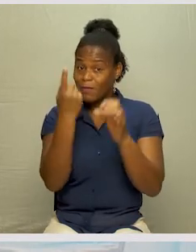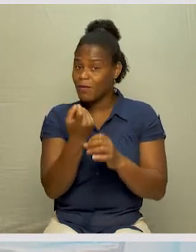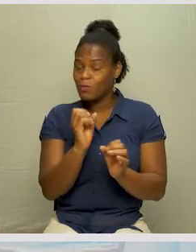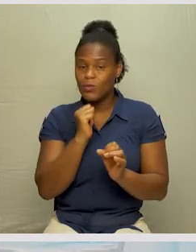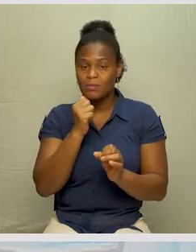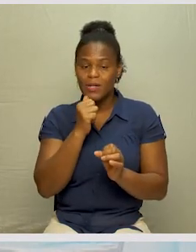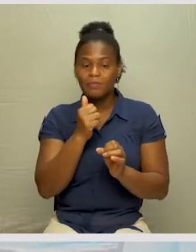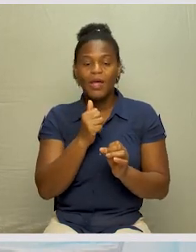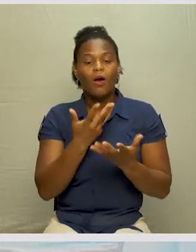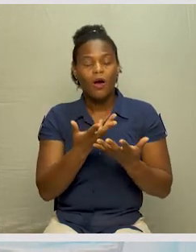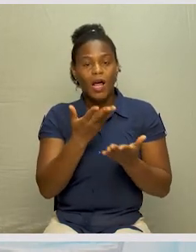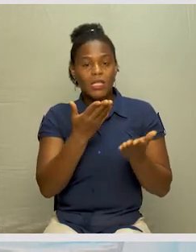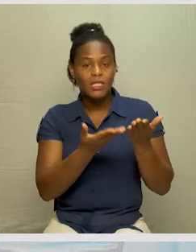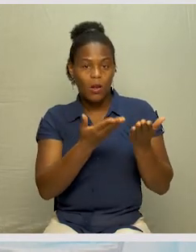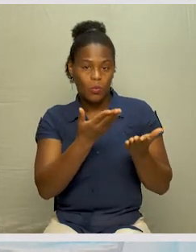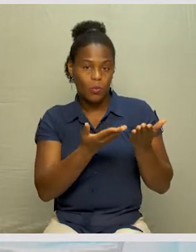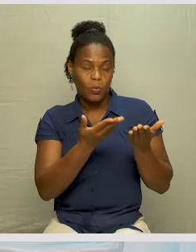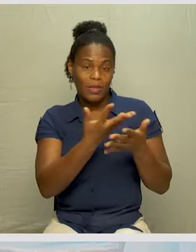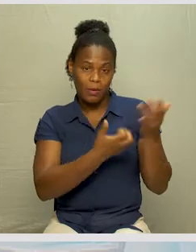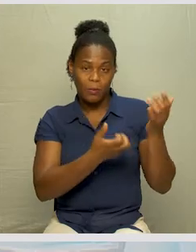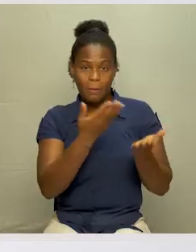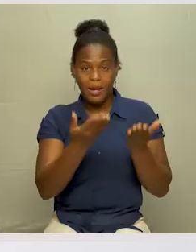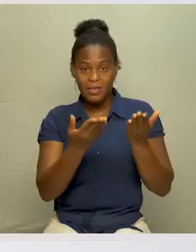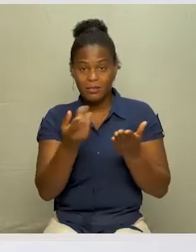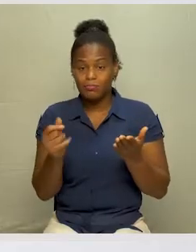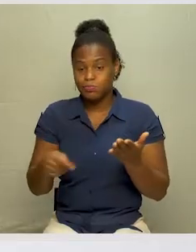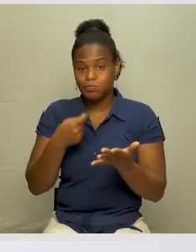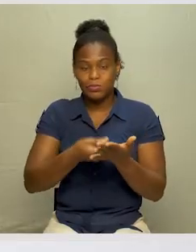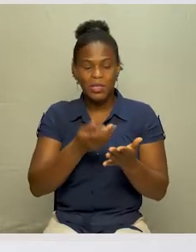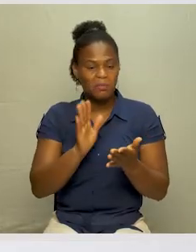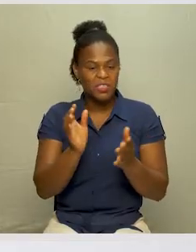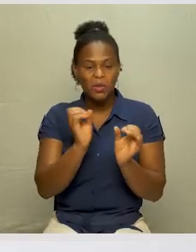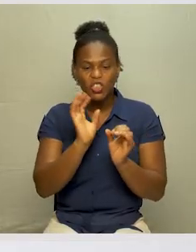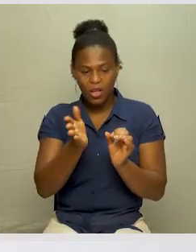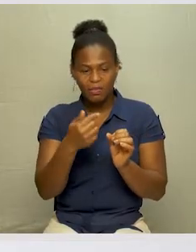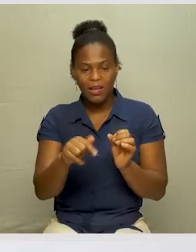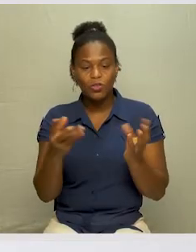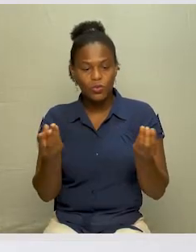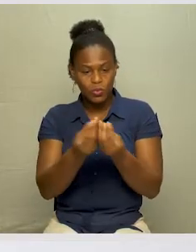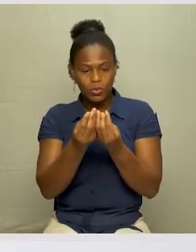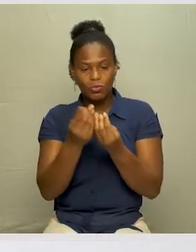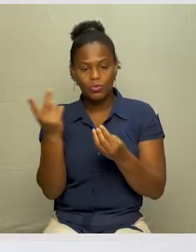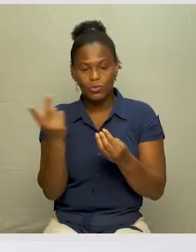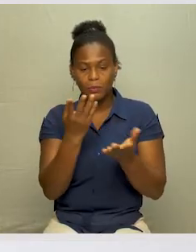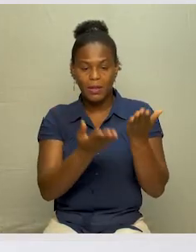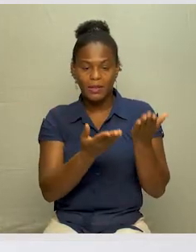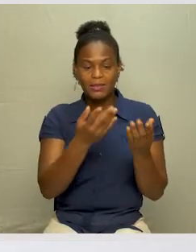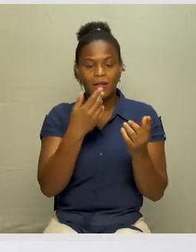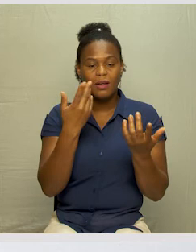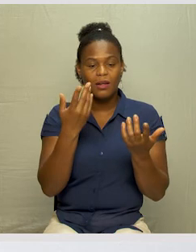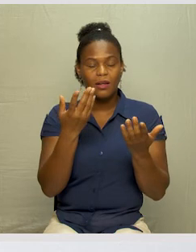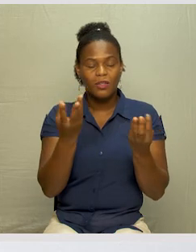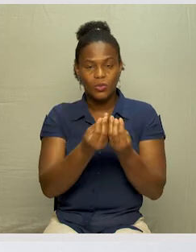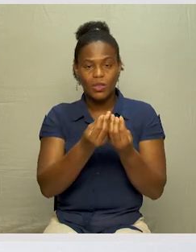saldo da balança de capital não é preciso fazer porque vocês têm. Agora é juntar o saldo das duas balanças. Juntando o saldo